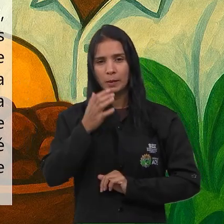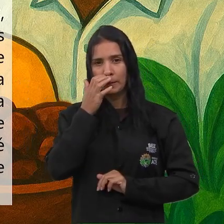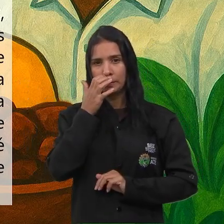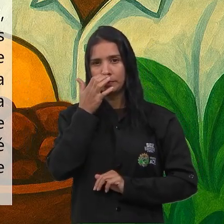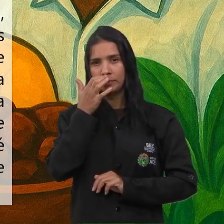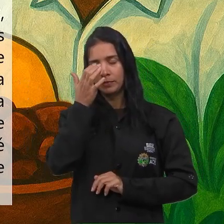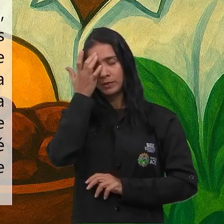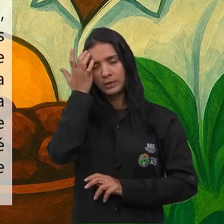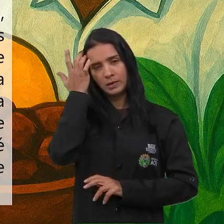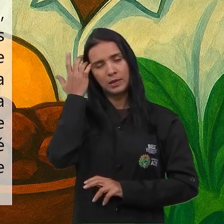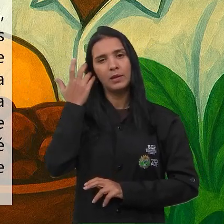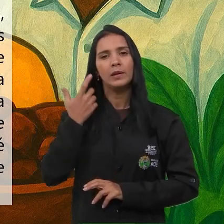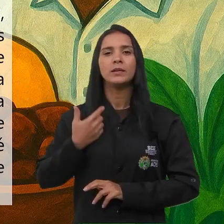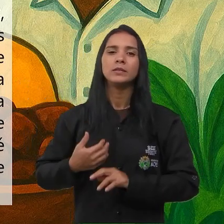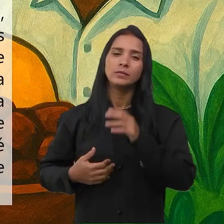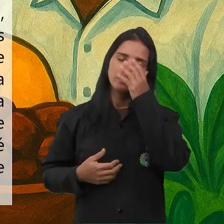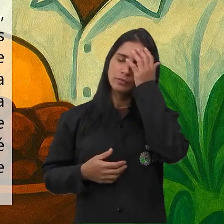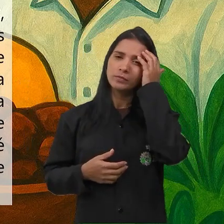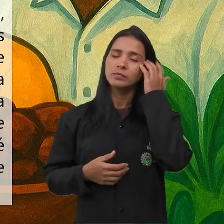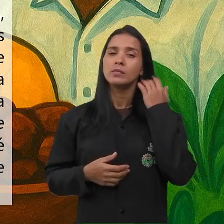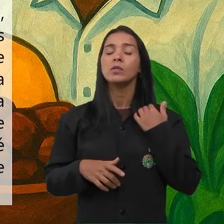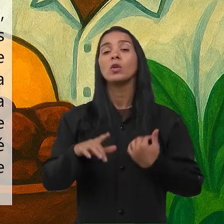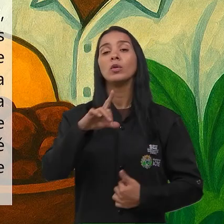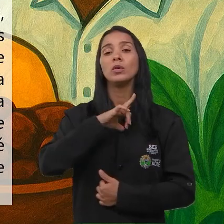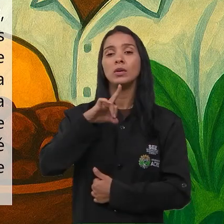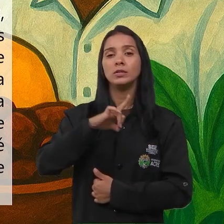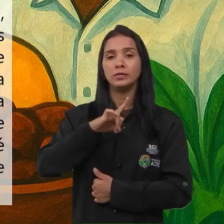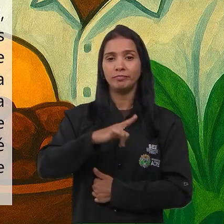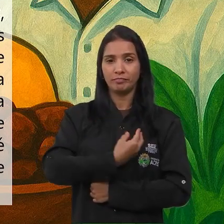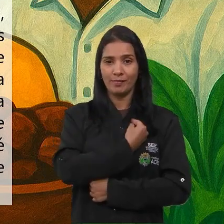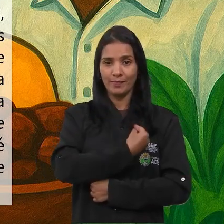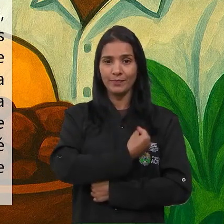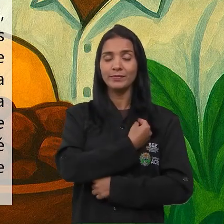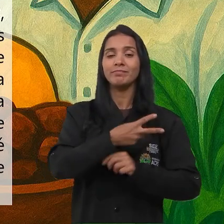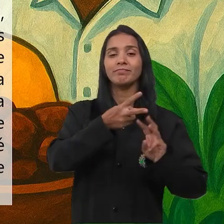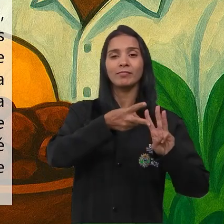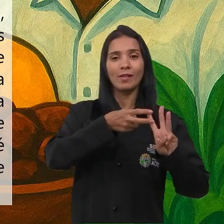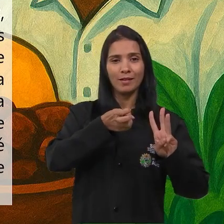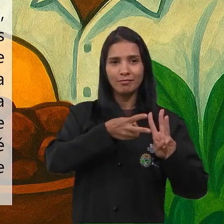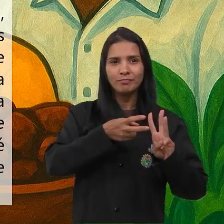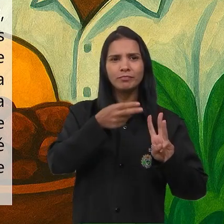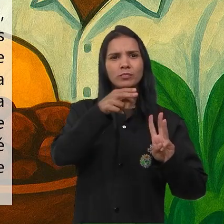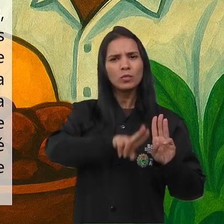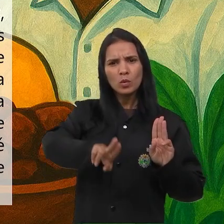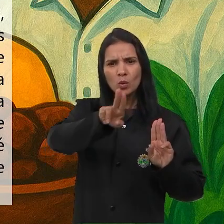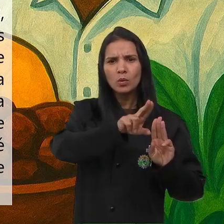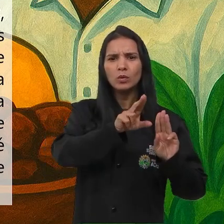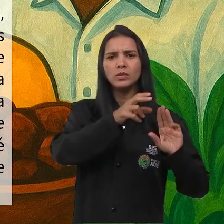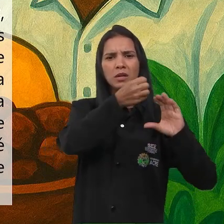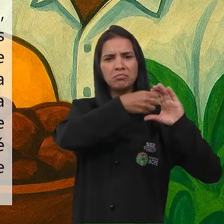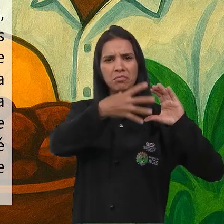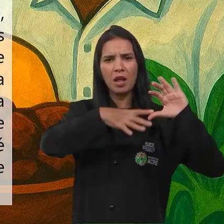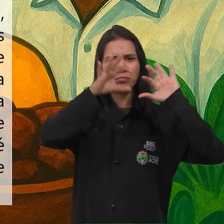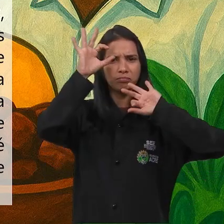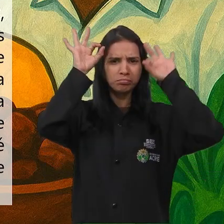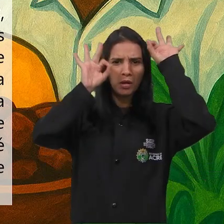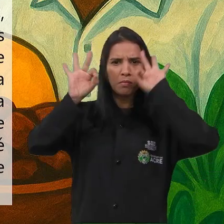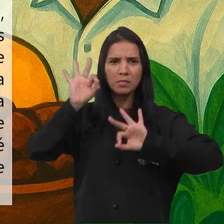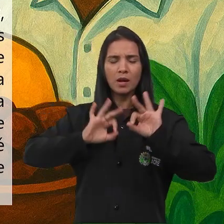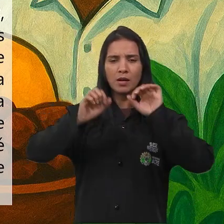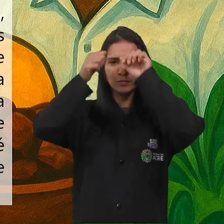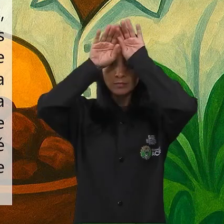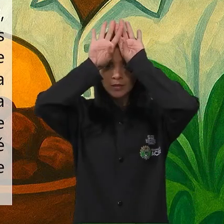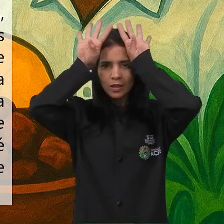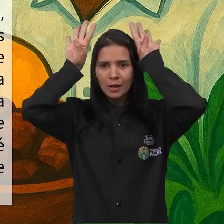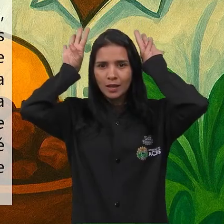olha que interessante, a presença do índio, com os seus instrumentos, com as suas características, e nós